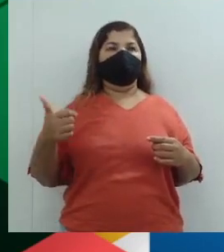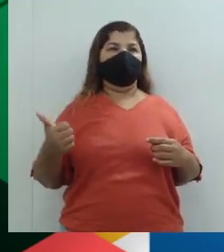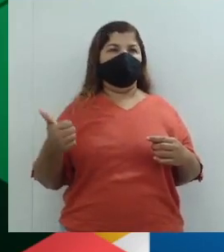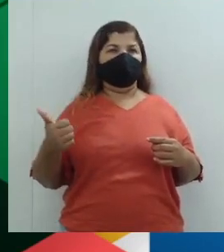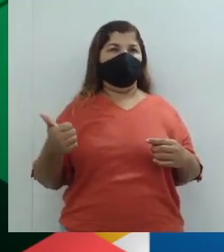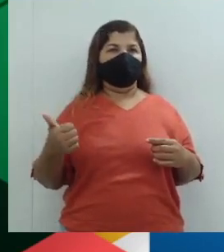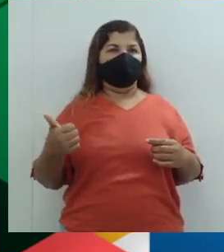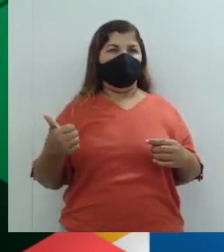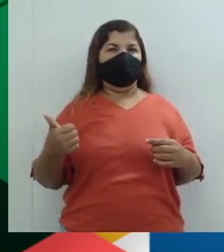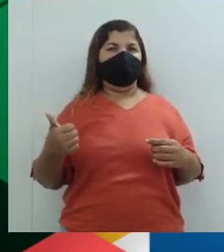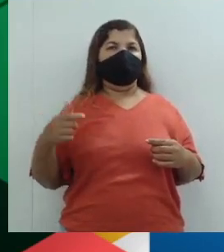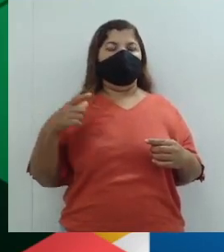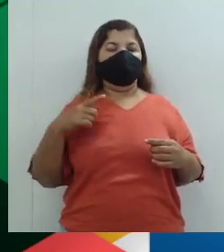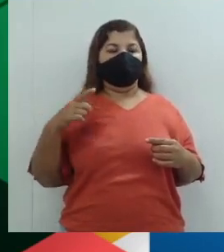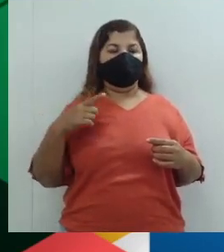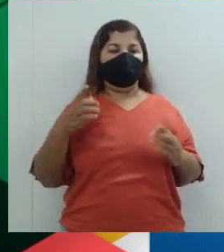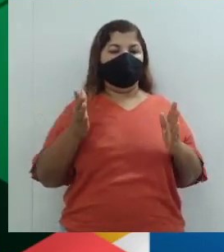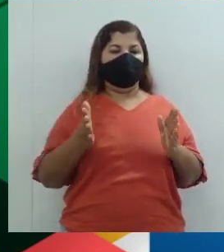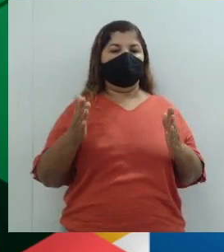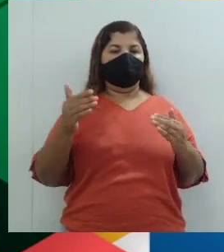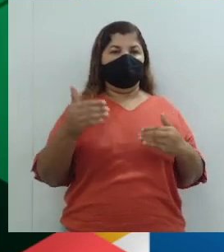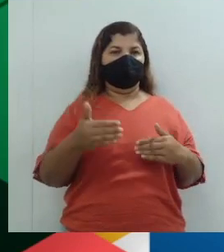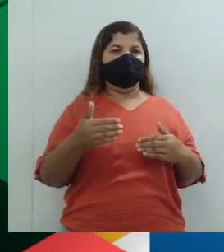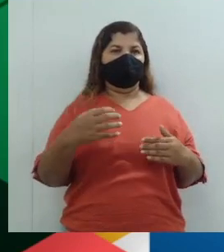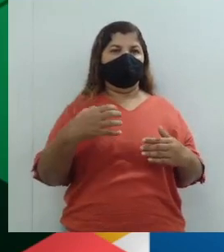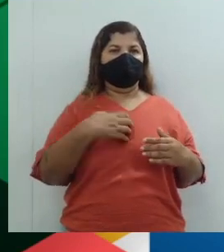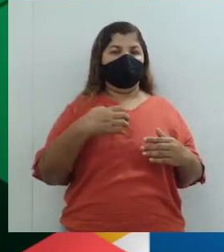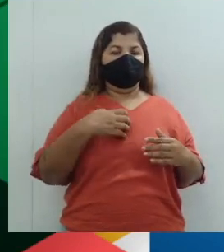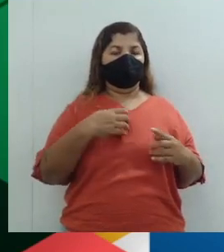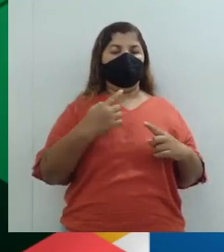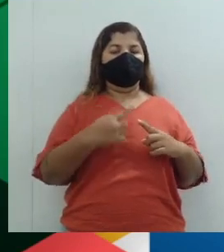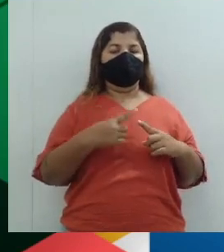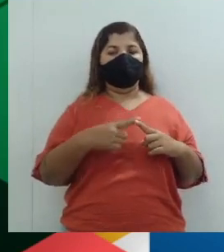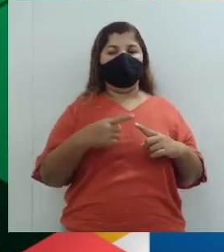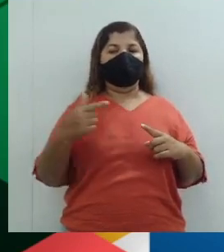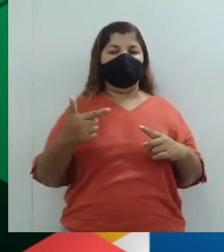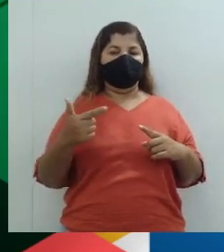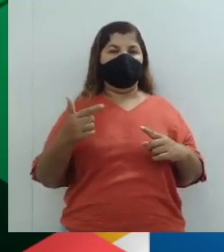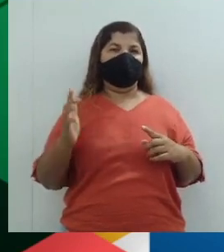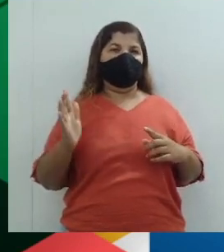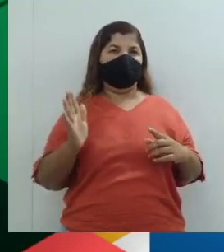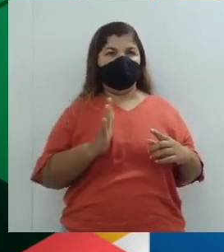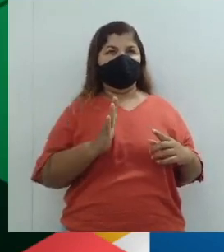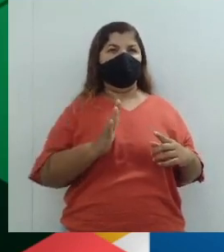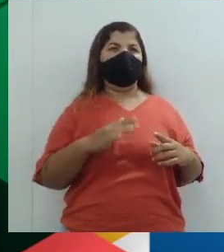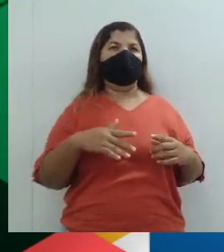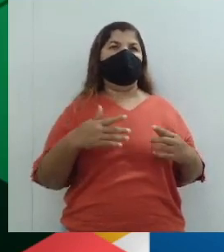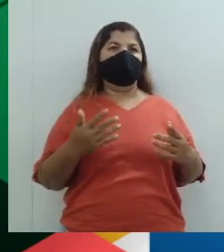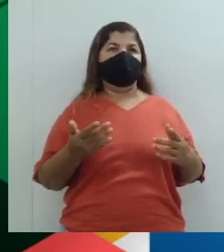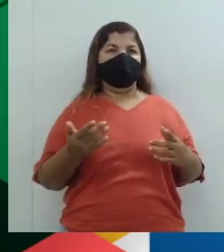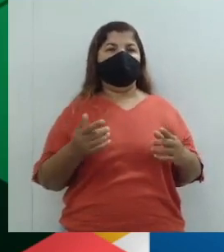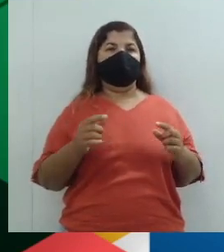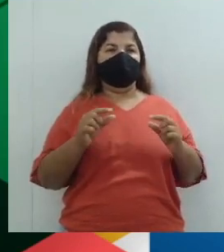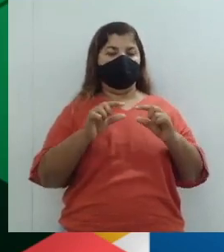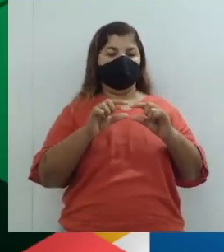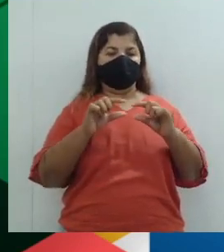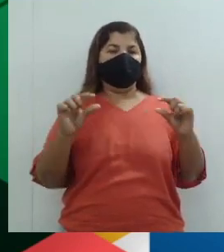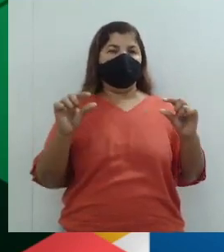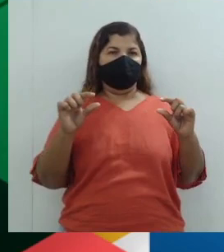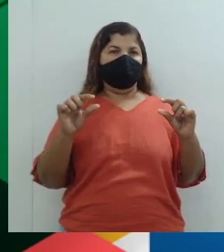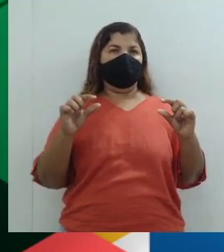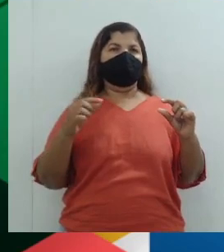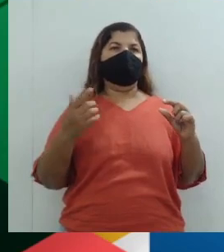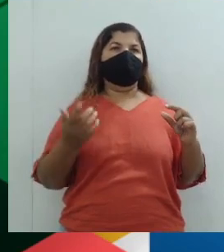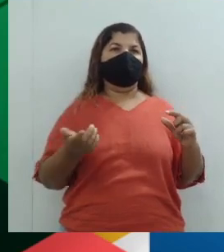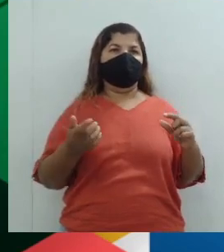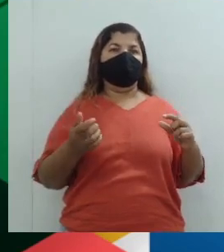força que o caixote 1 sente devido à reação lá do caixote 2. Isso é igual a massa vezes aceleração. Interessante lembrar,